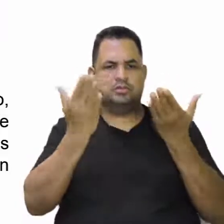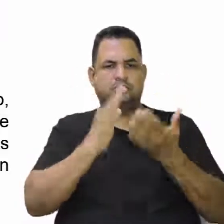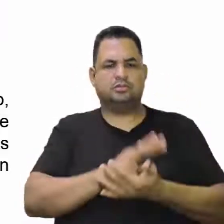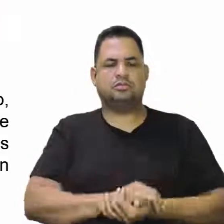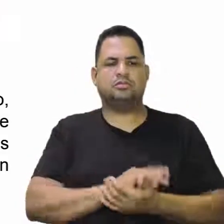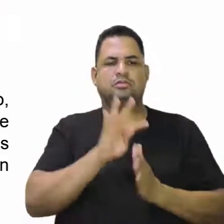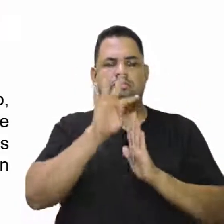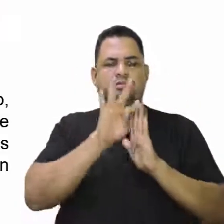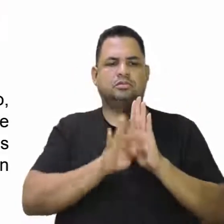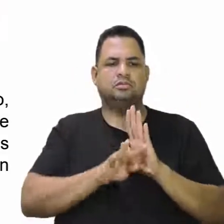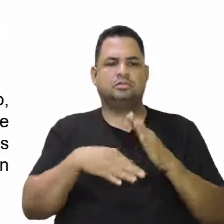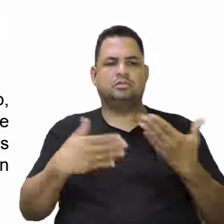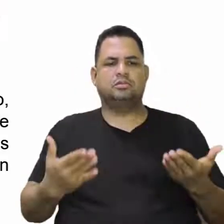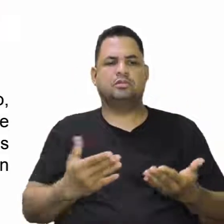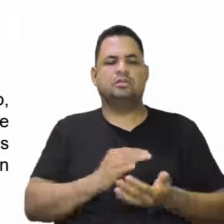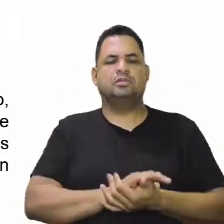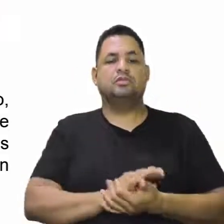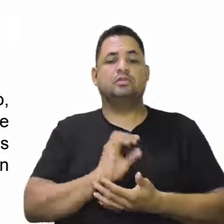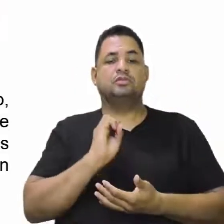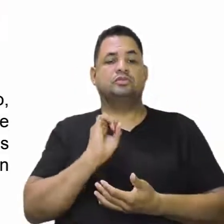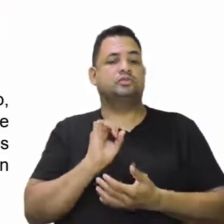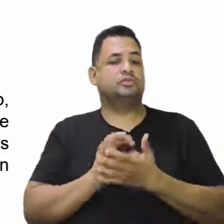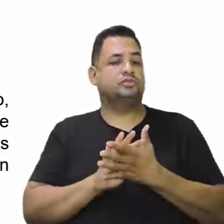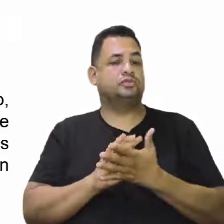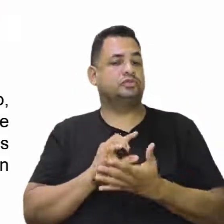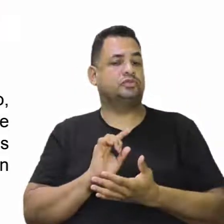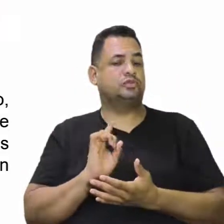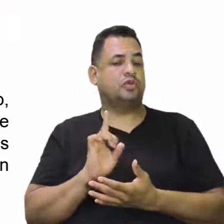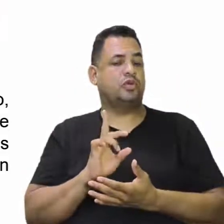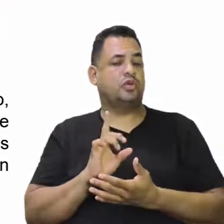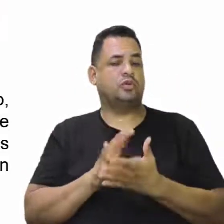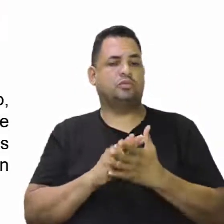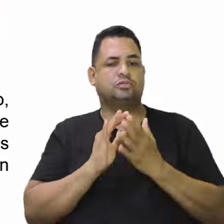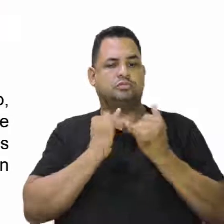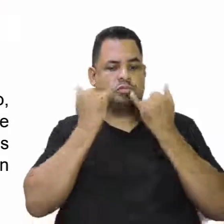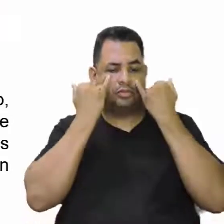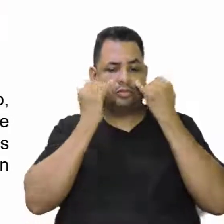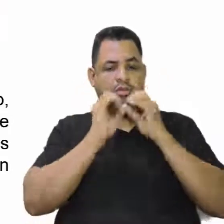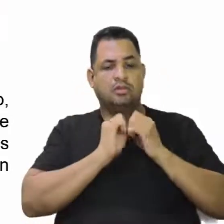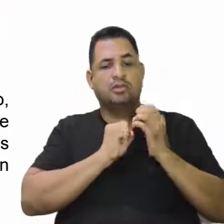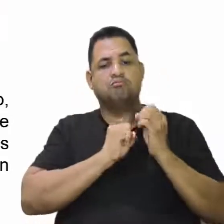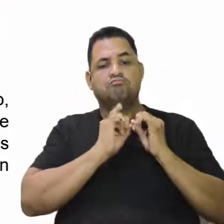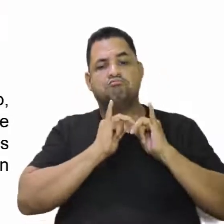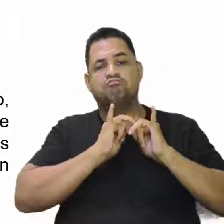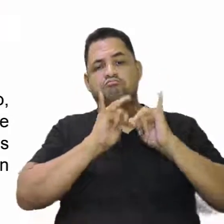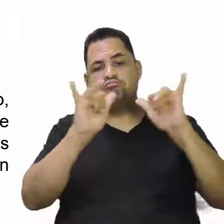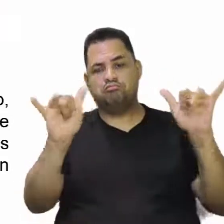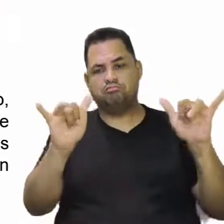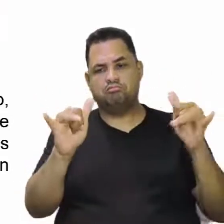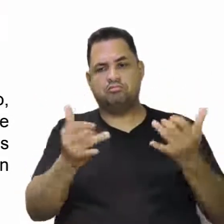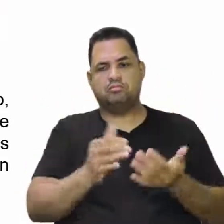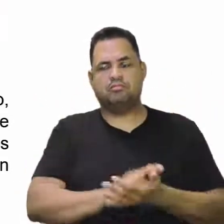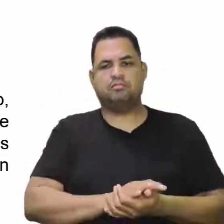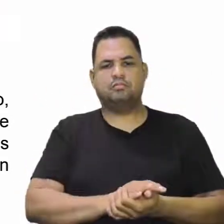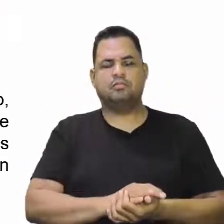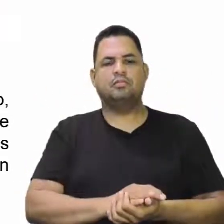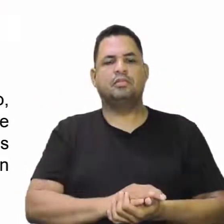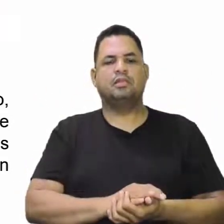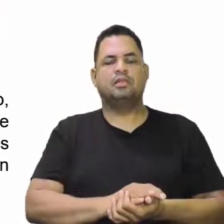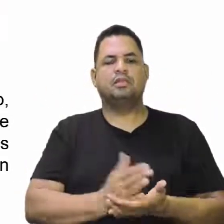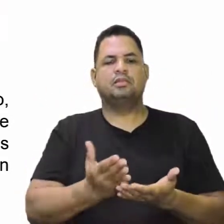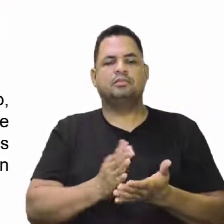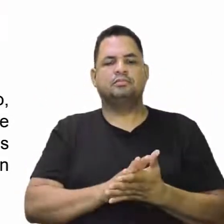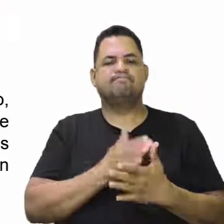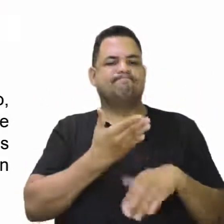Só. A função dele só é essa: informar, passar uma informação. E o legal é que essa informação é prática,